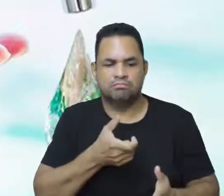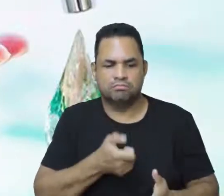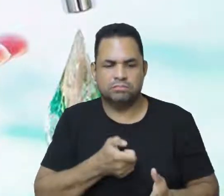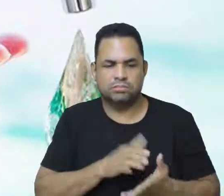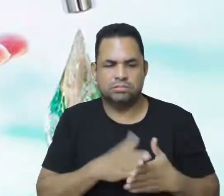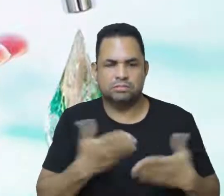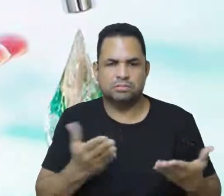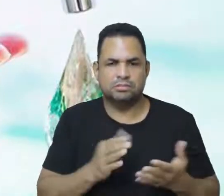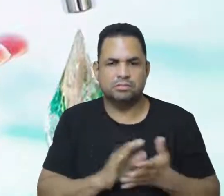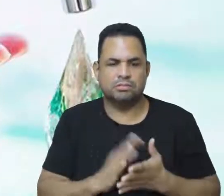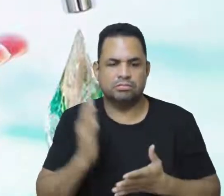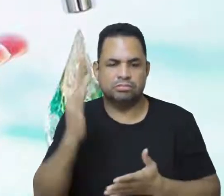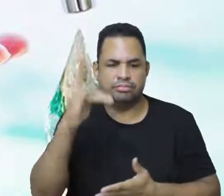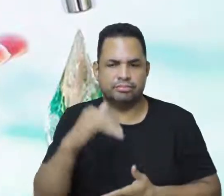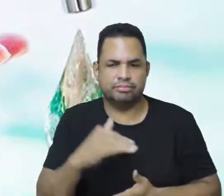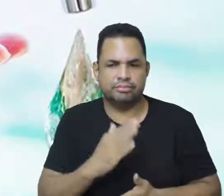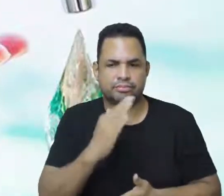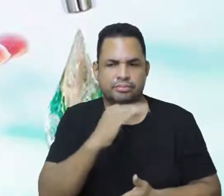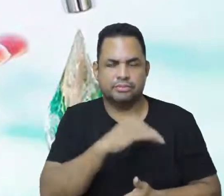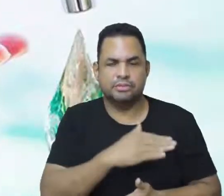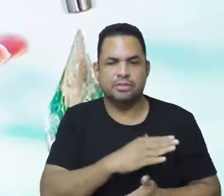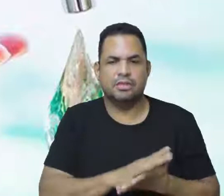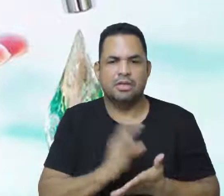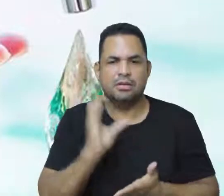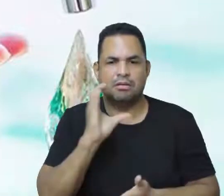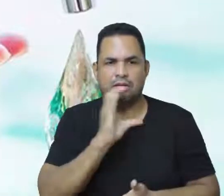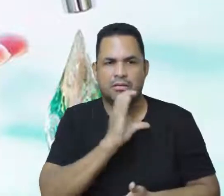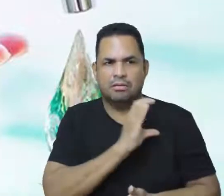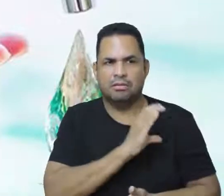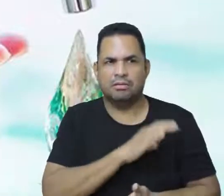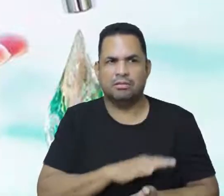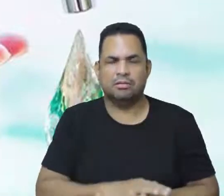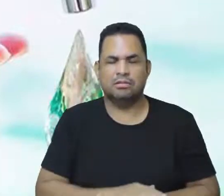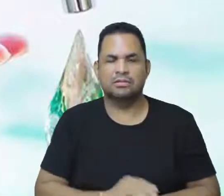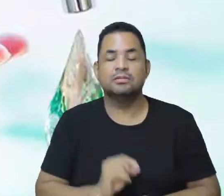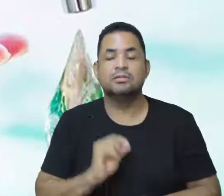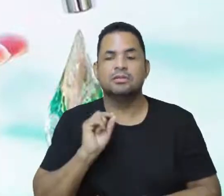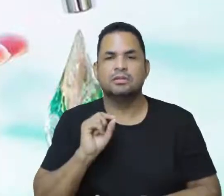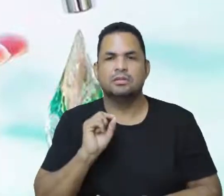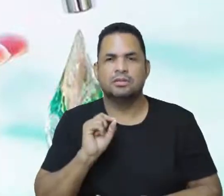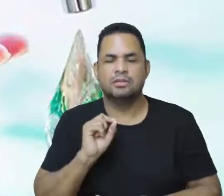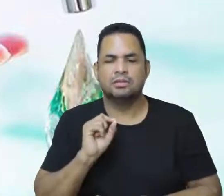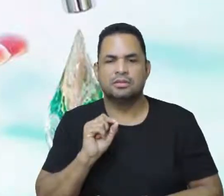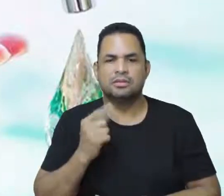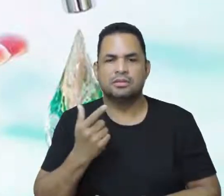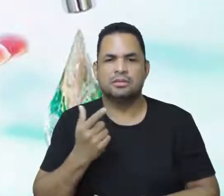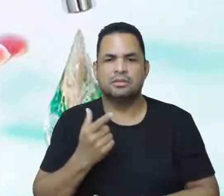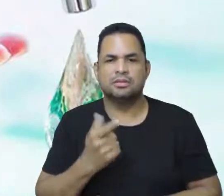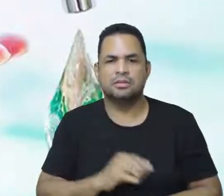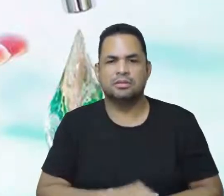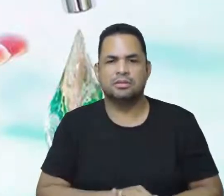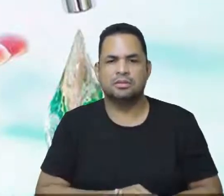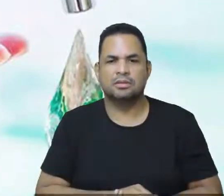de calor saindo. Isso é o quê?